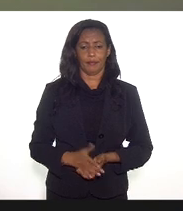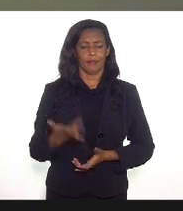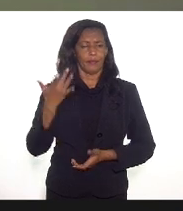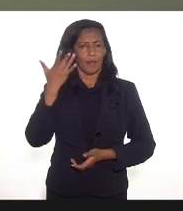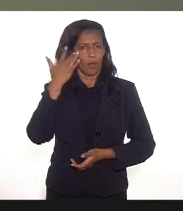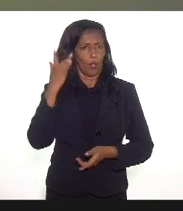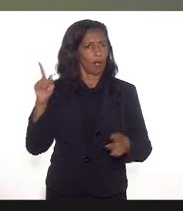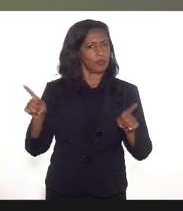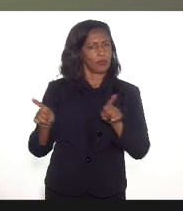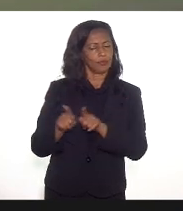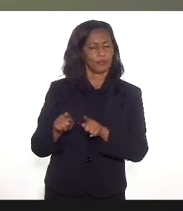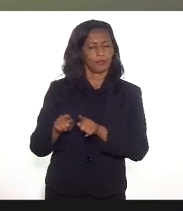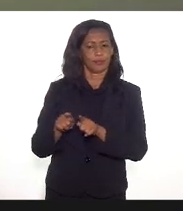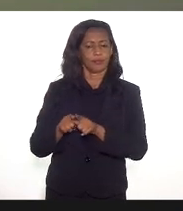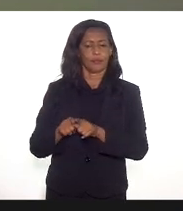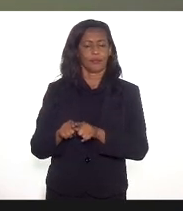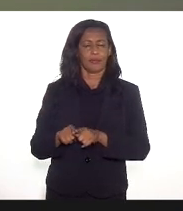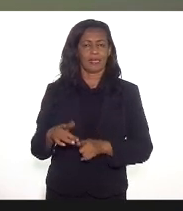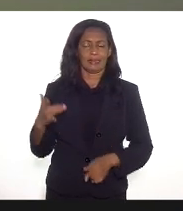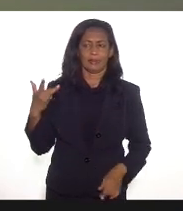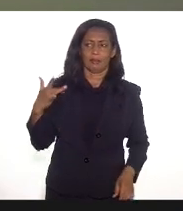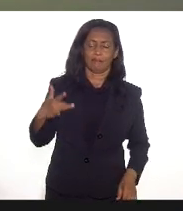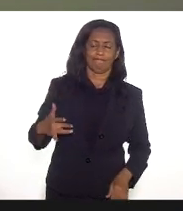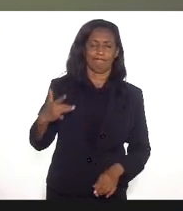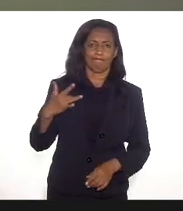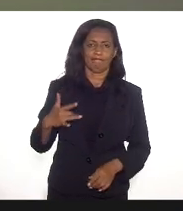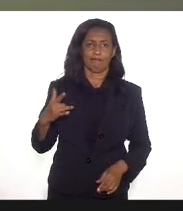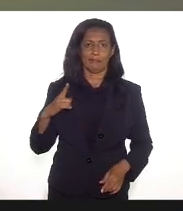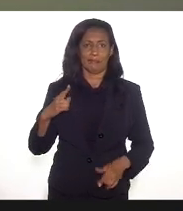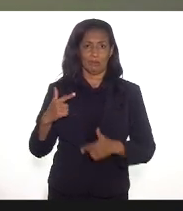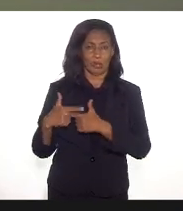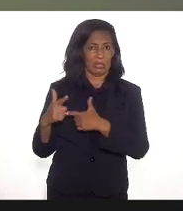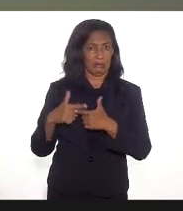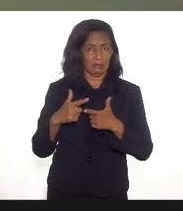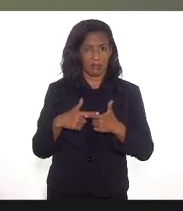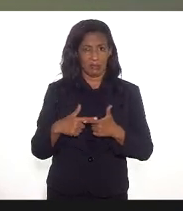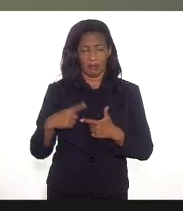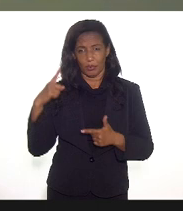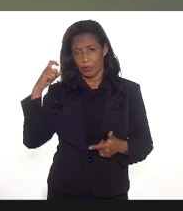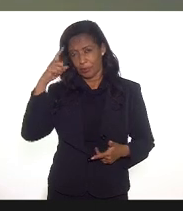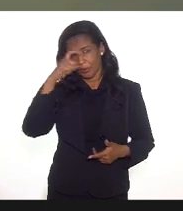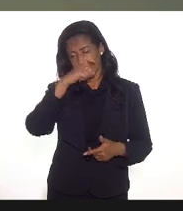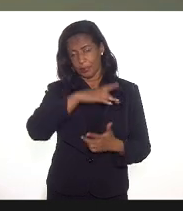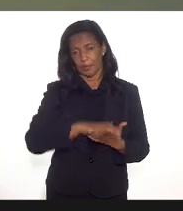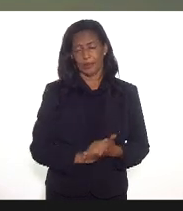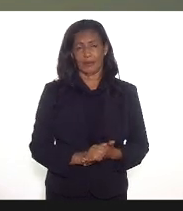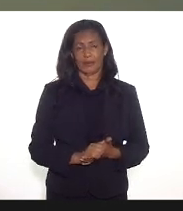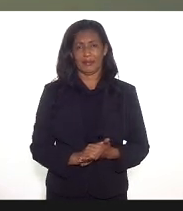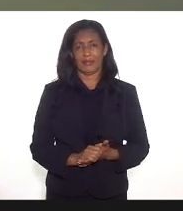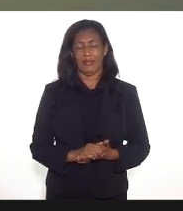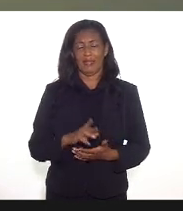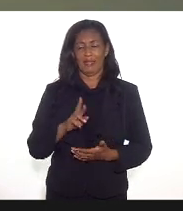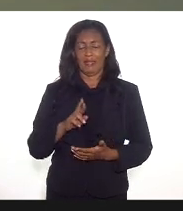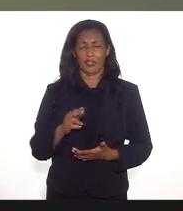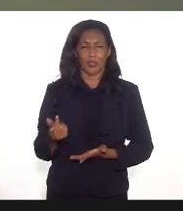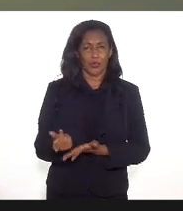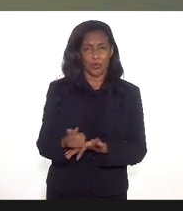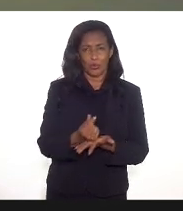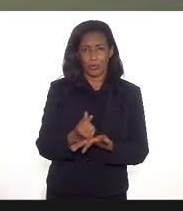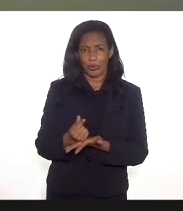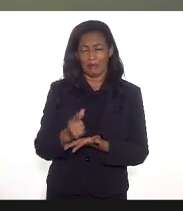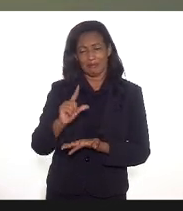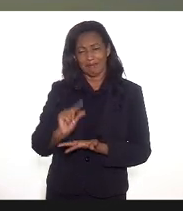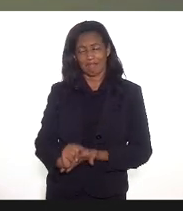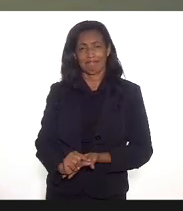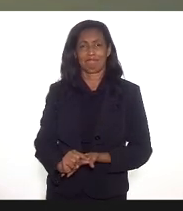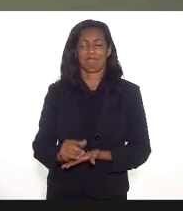quando a gente diz que, lamentavelmente, temos um problema crônico, né, de baixa receita, acho que